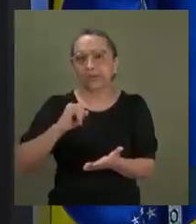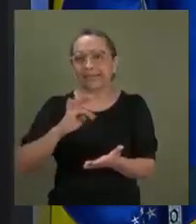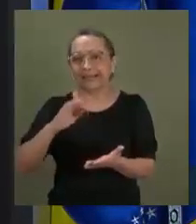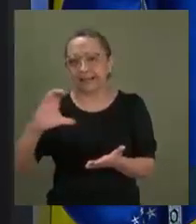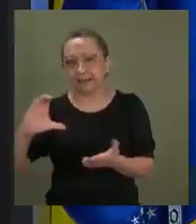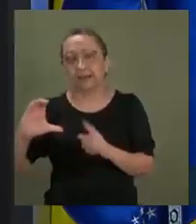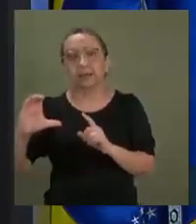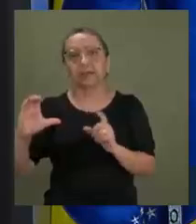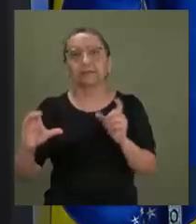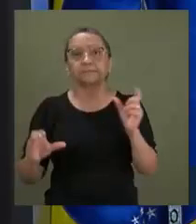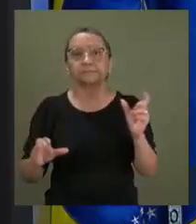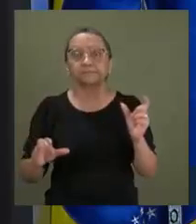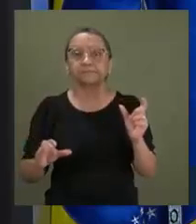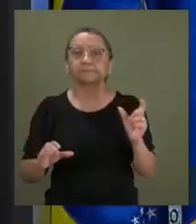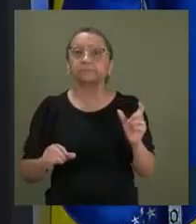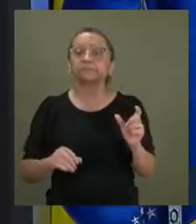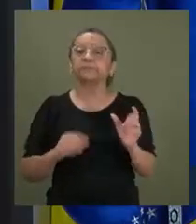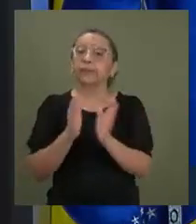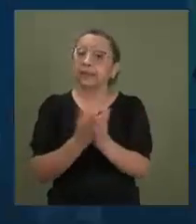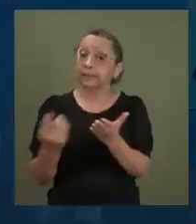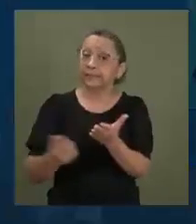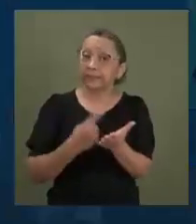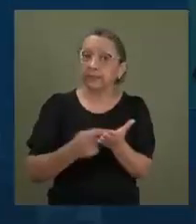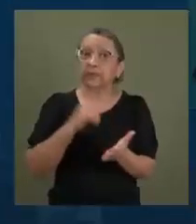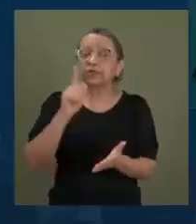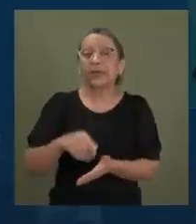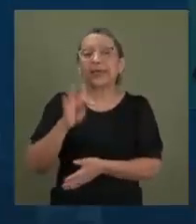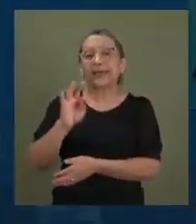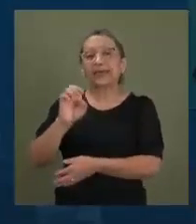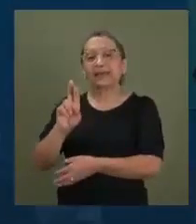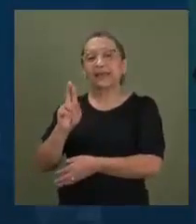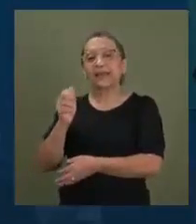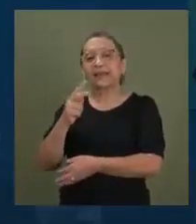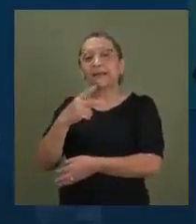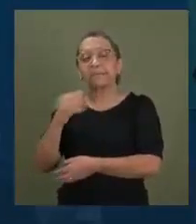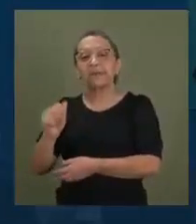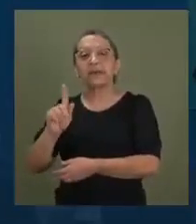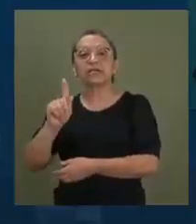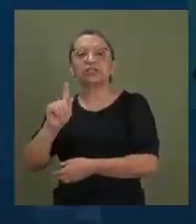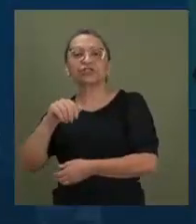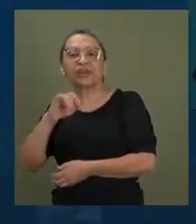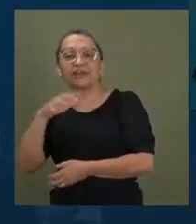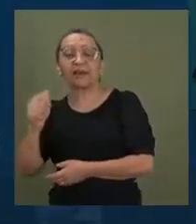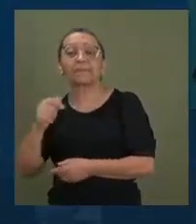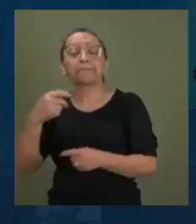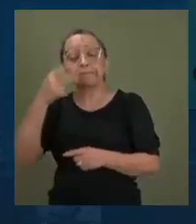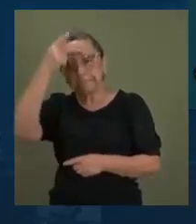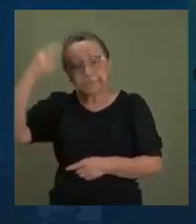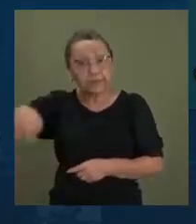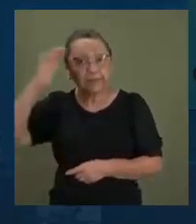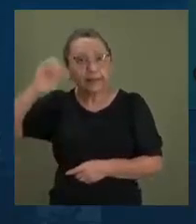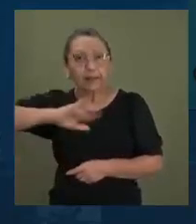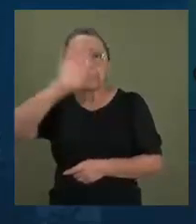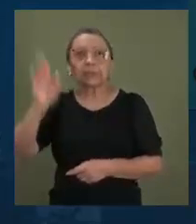está escrito aqui, segundo o manual da Conitec, isso aí é terapia gênica. Isso aí tem que ficar bem claro para a população. Então, é terapia